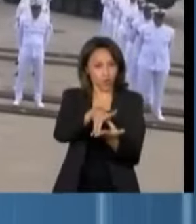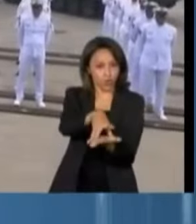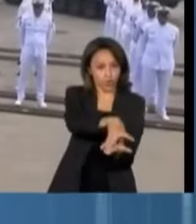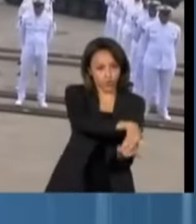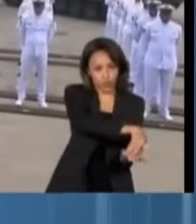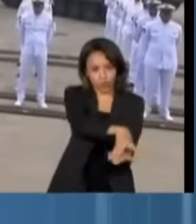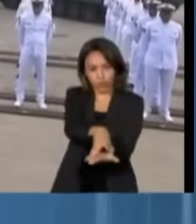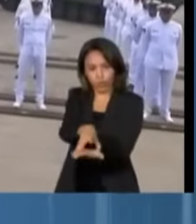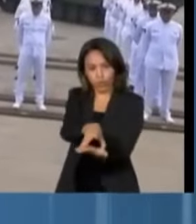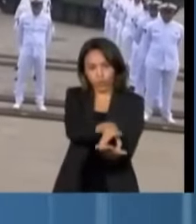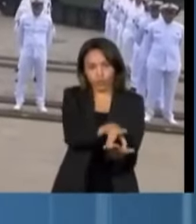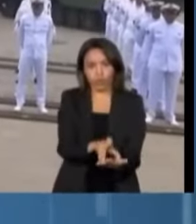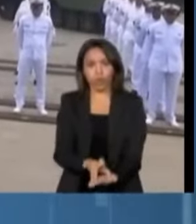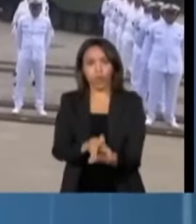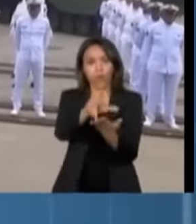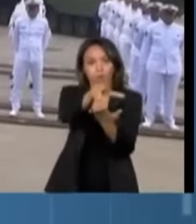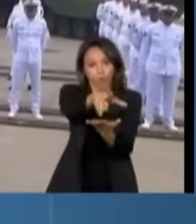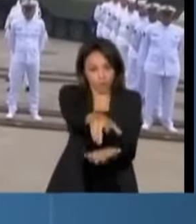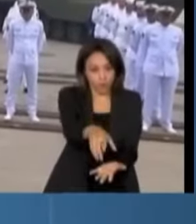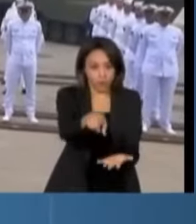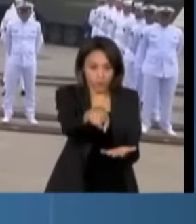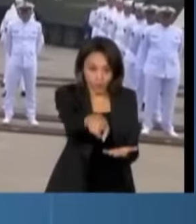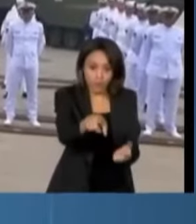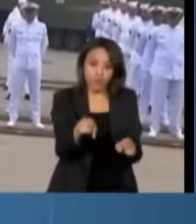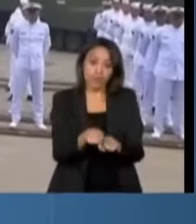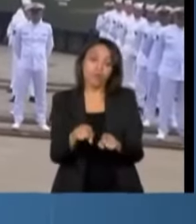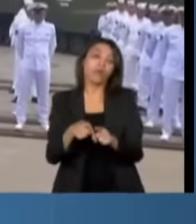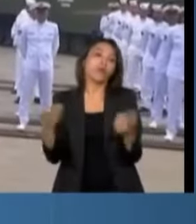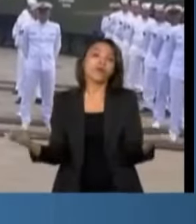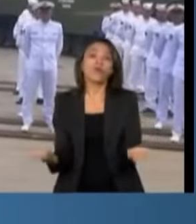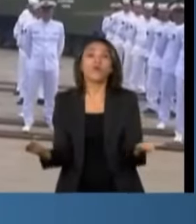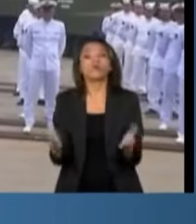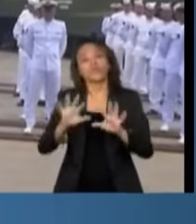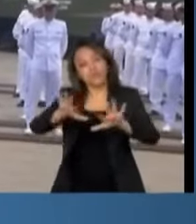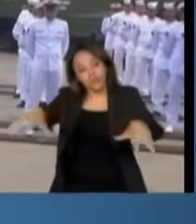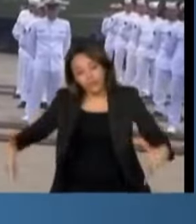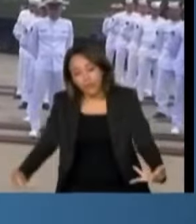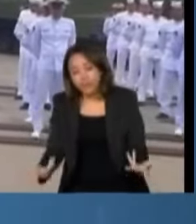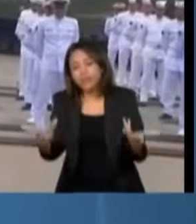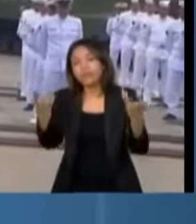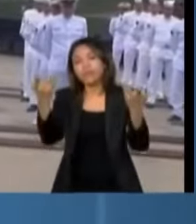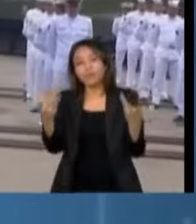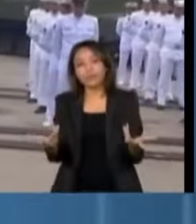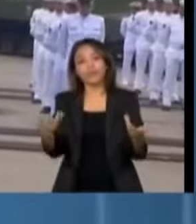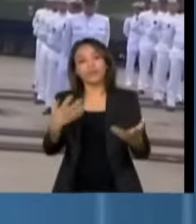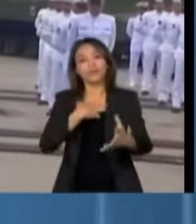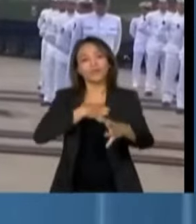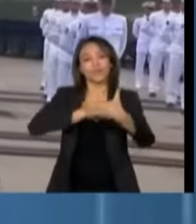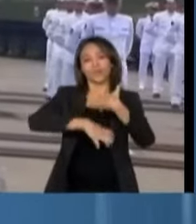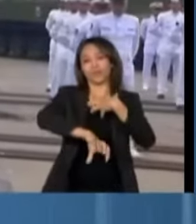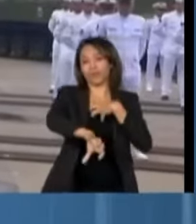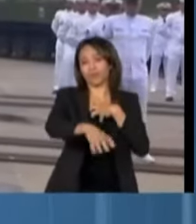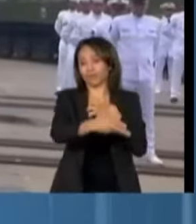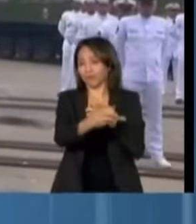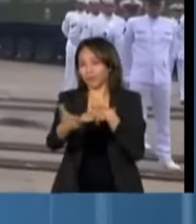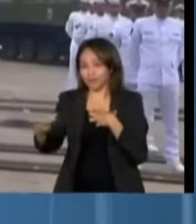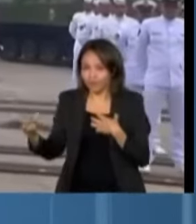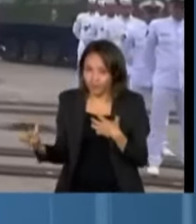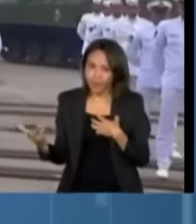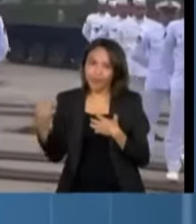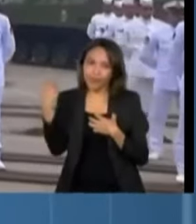que deveria sim ter sido realizado algum evento, alguma ação, mesmo que tímida, porque especialmente a memória